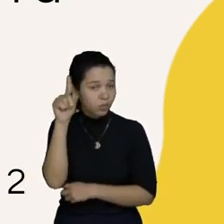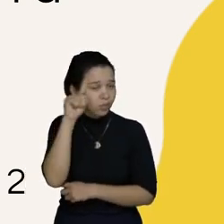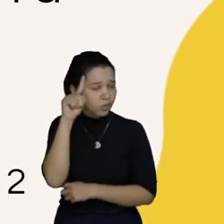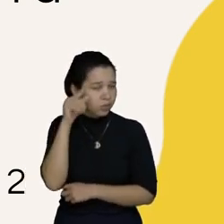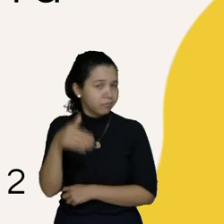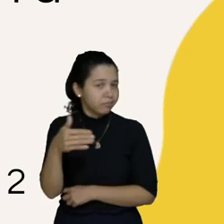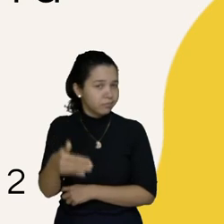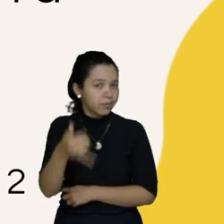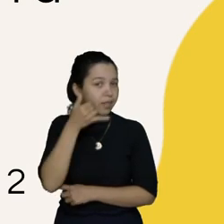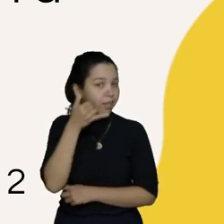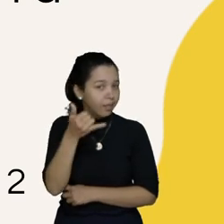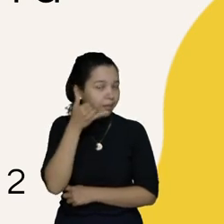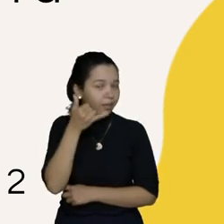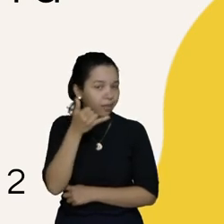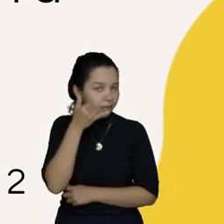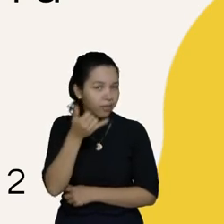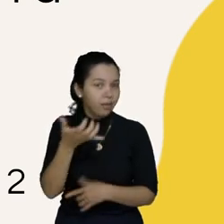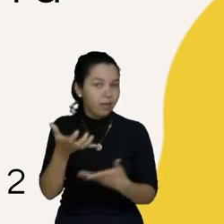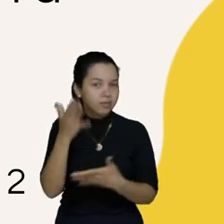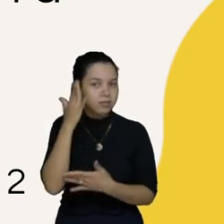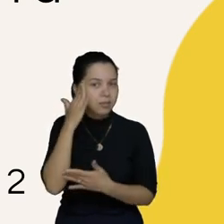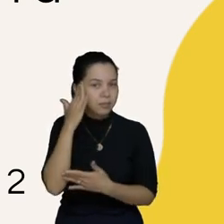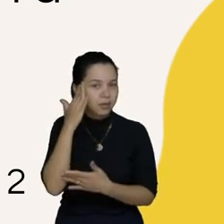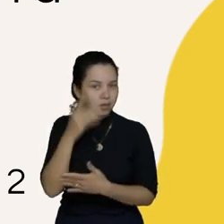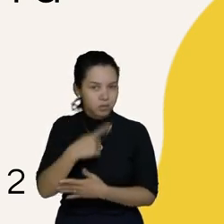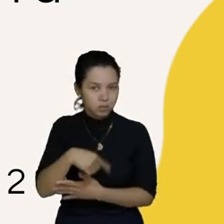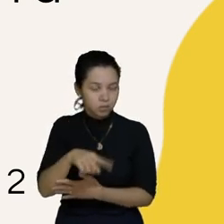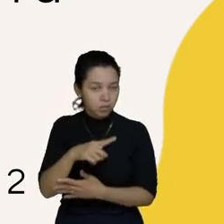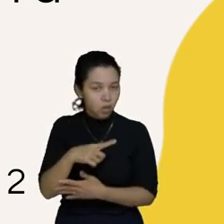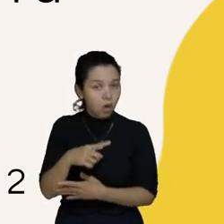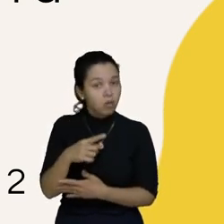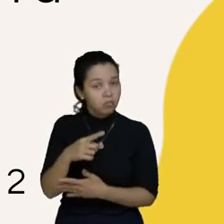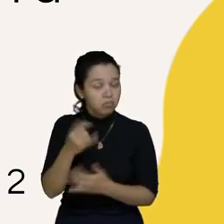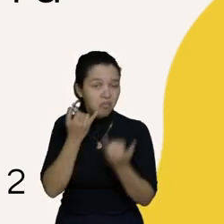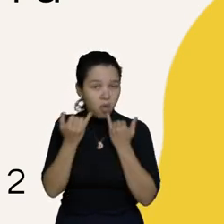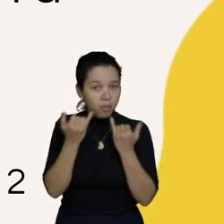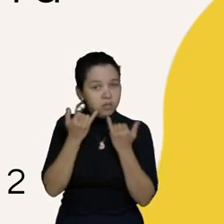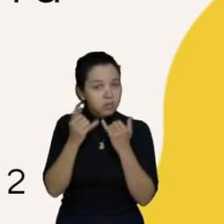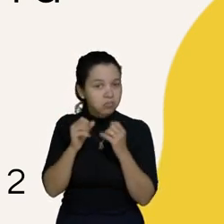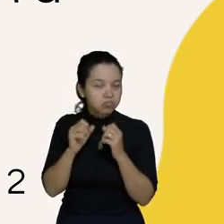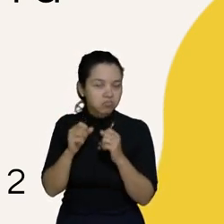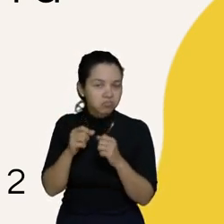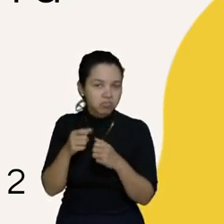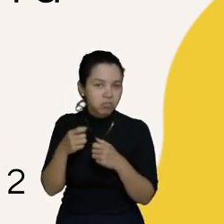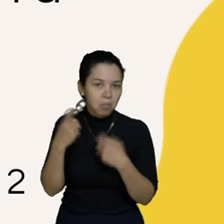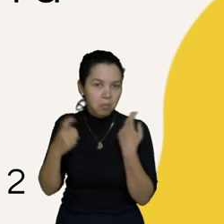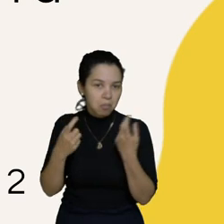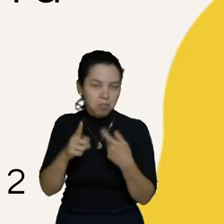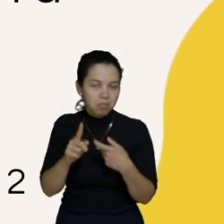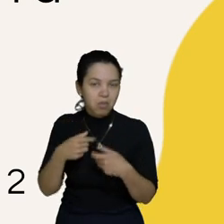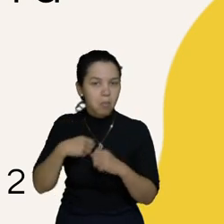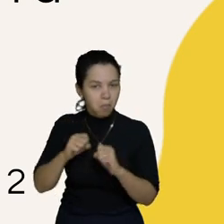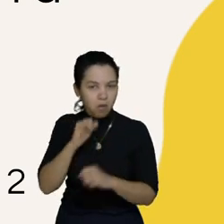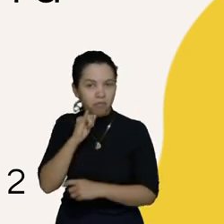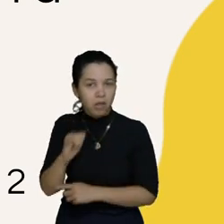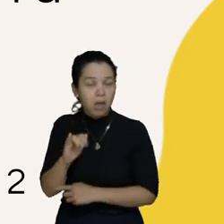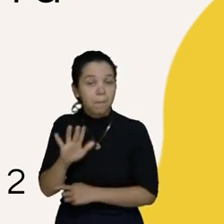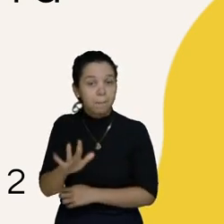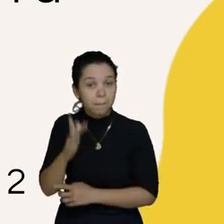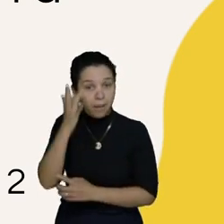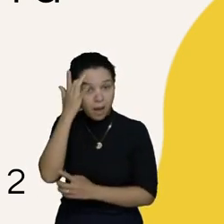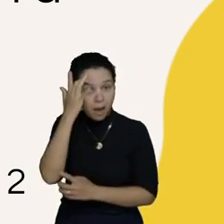ligando para saber a gente não se importa de dar informação tá mas a gente sabe que quanto mais rápido a informação for